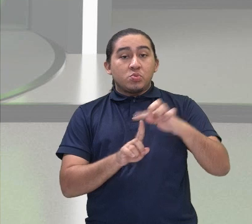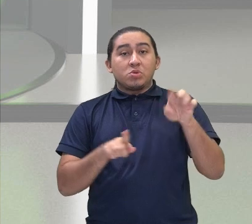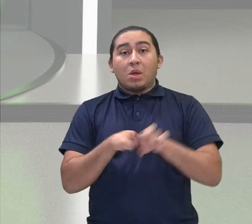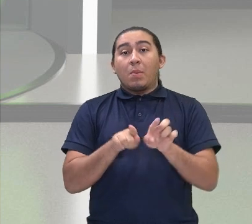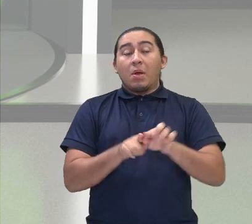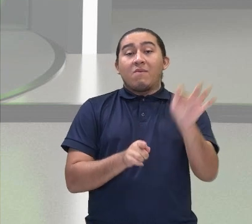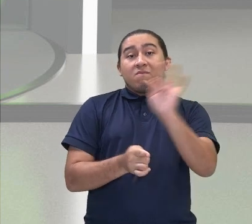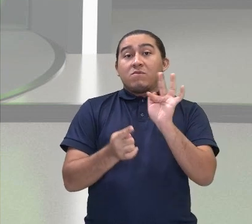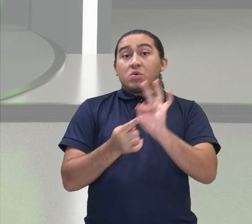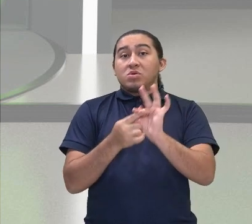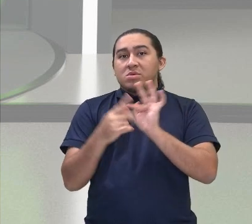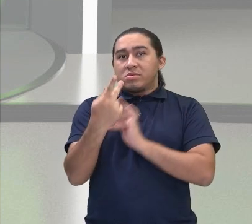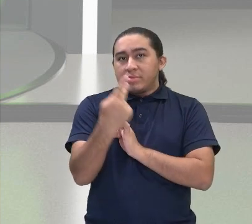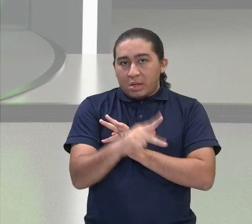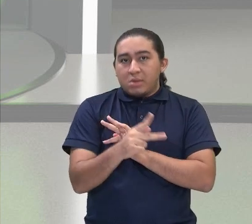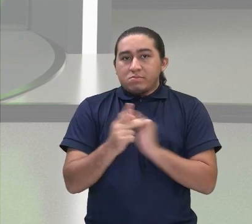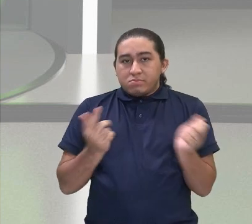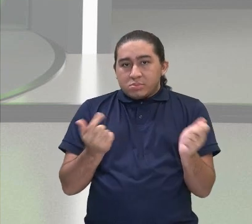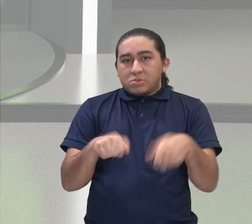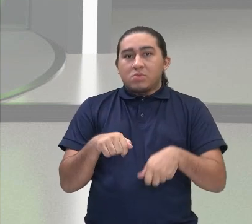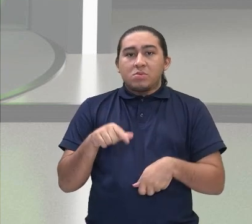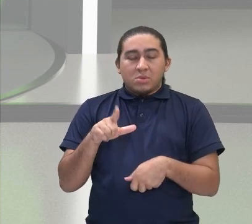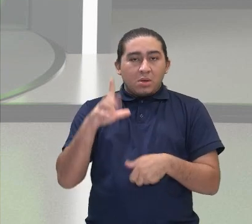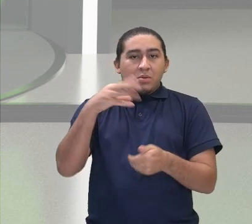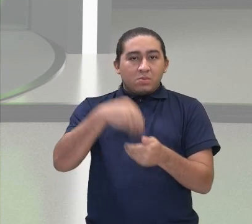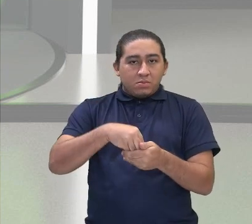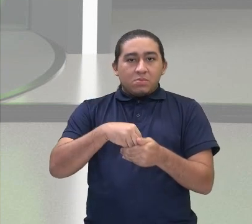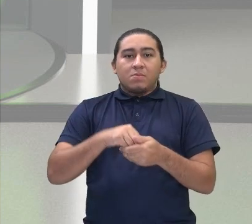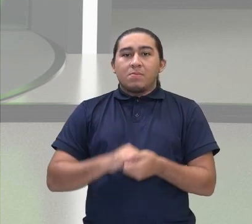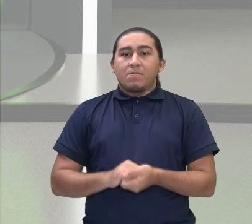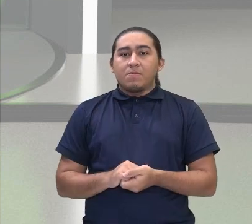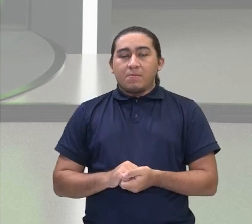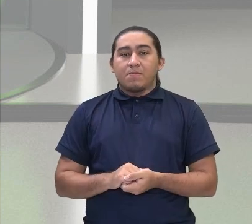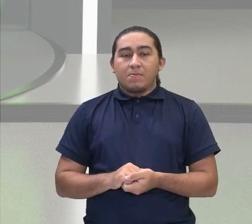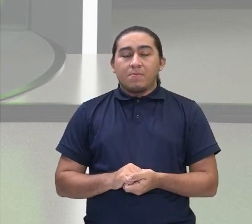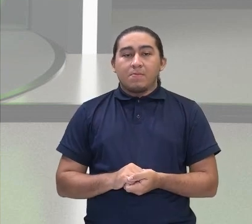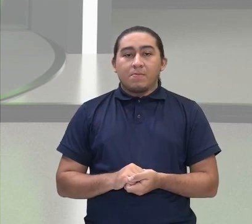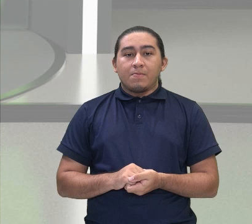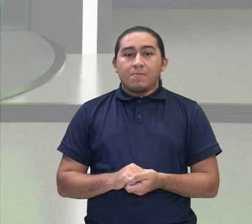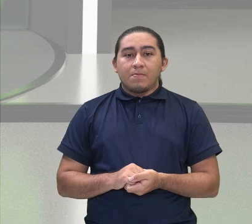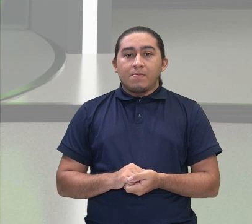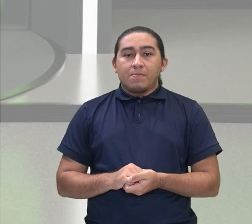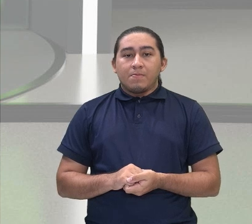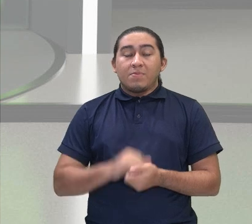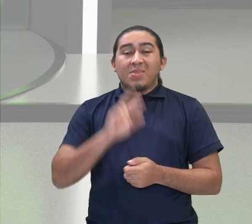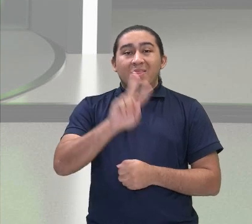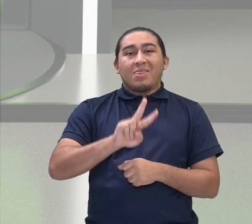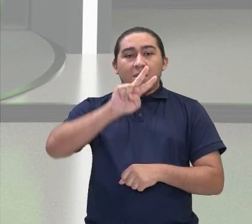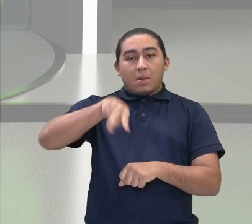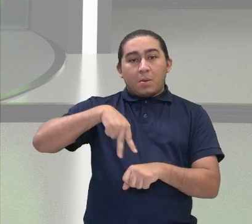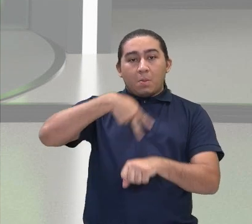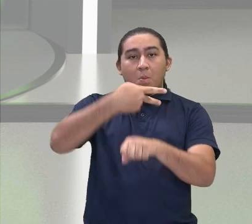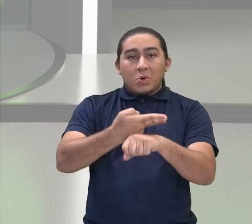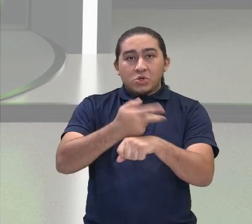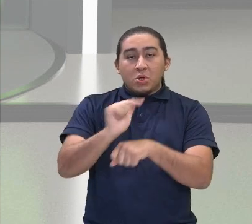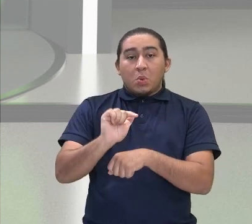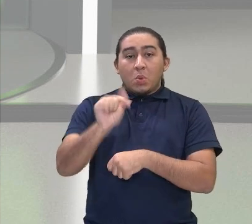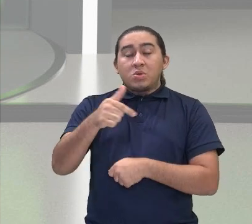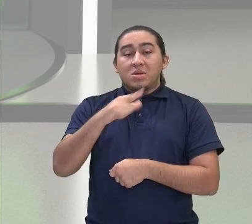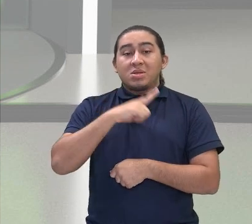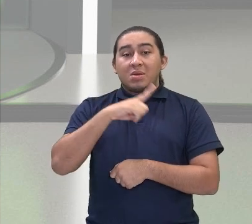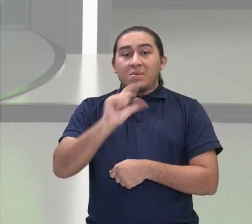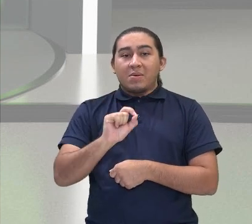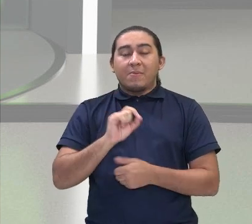função que elas vão desempenhar nesse tecido, certo? Tecido muscular, então, na sequência, na outra imagem lá, você observa o